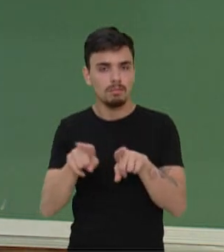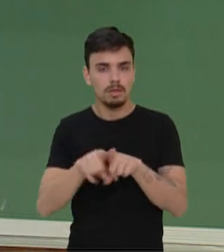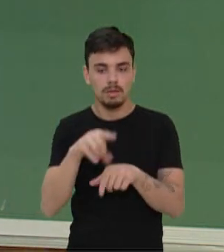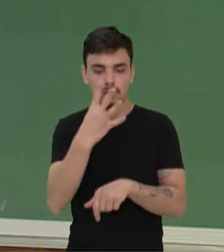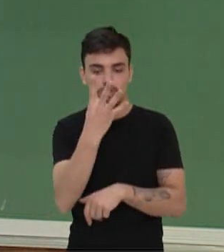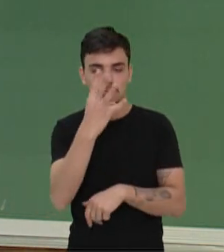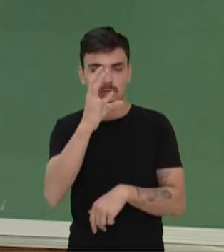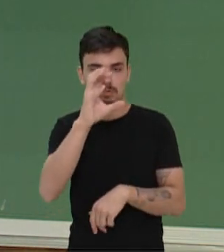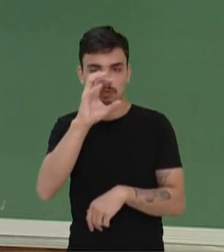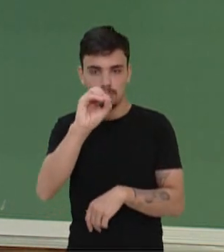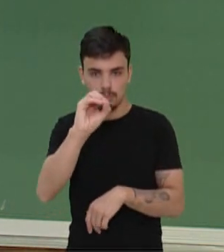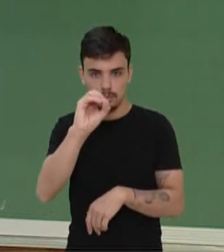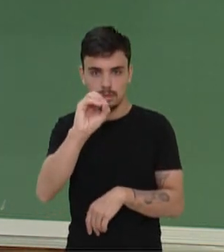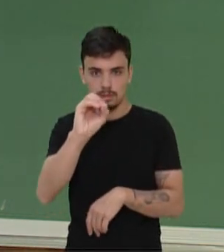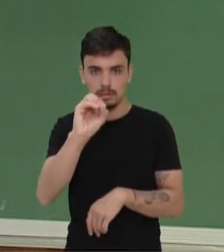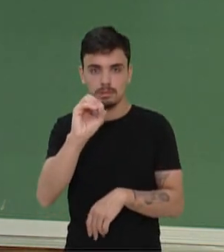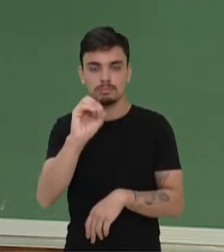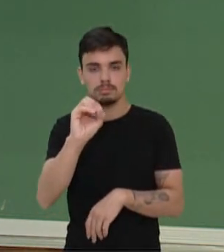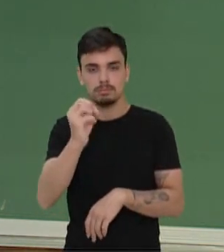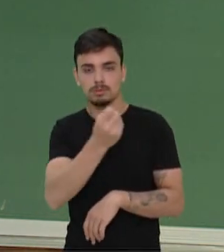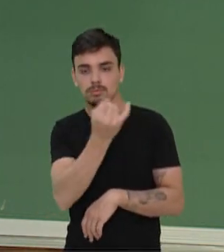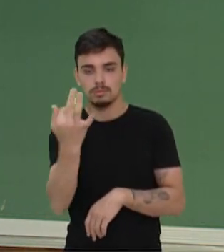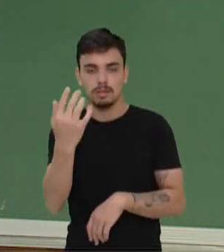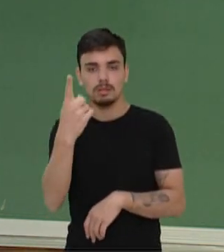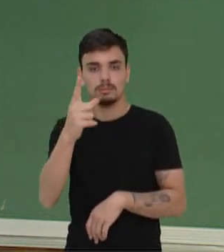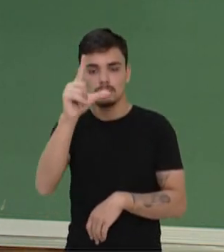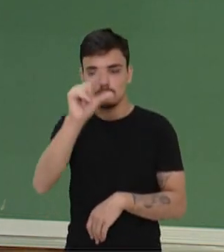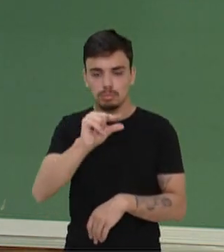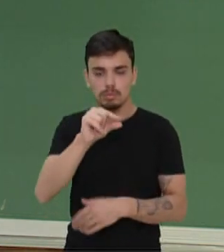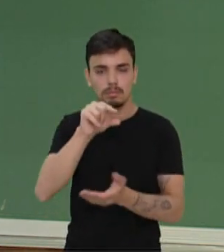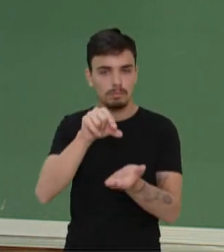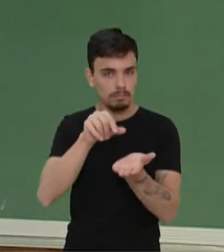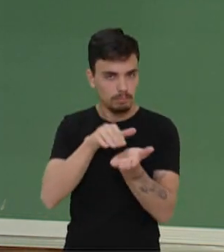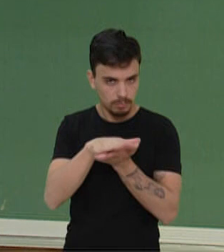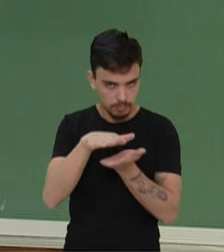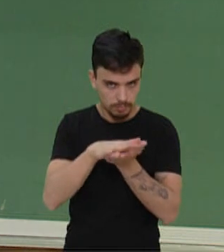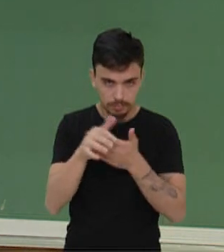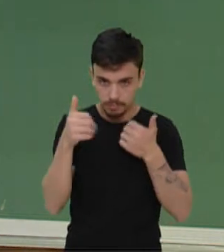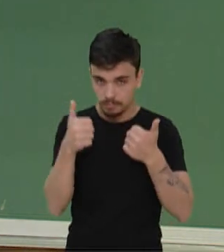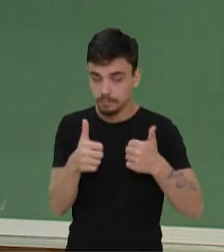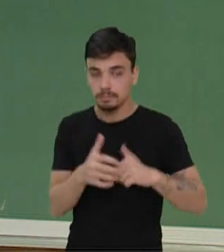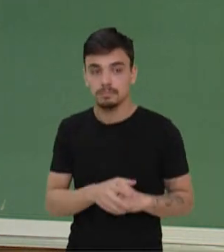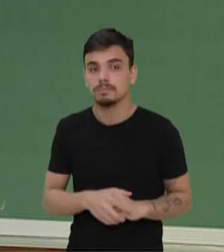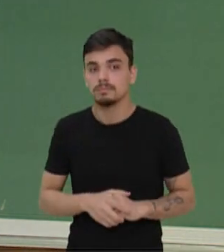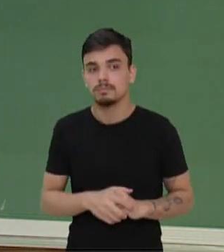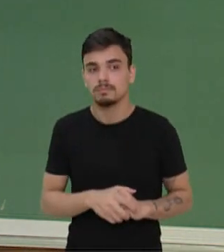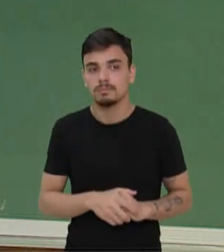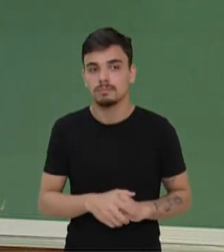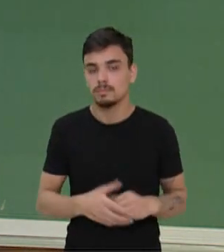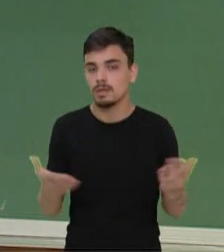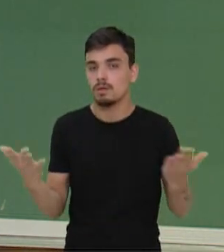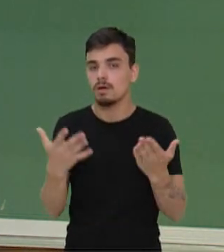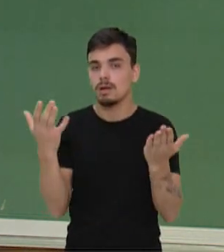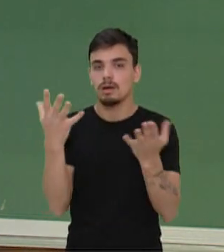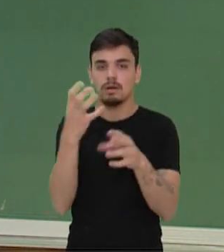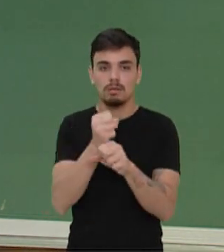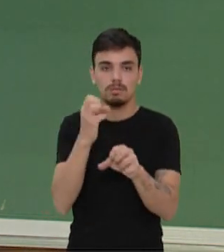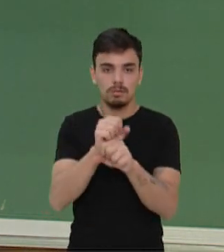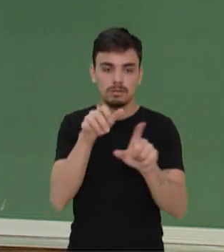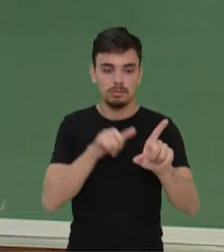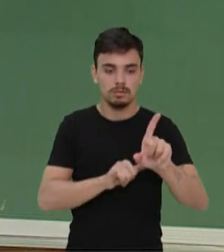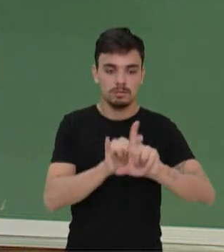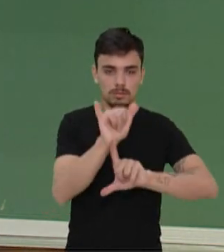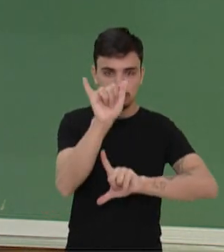unidades para que o custo seja mínimo. Beleza? Ok. E agora, calculo o y do vértice para eu ter esse custo